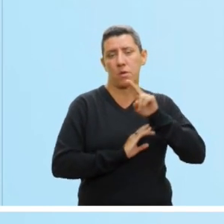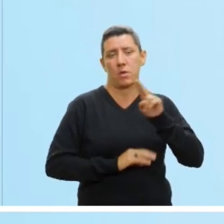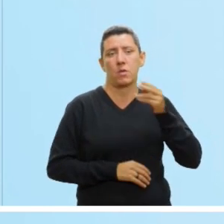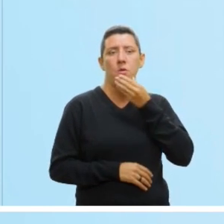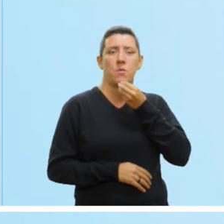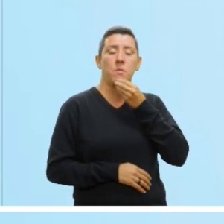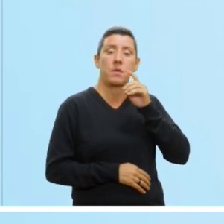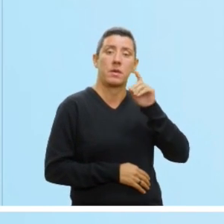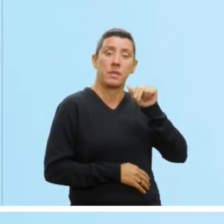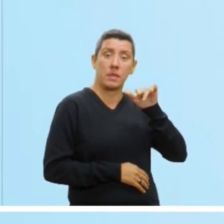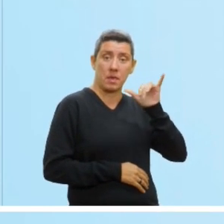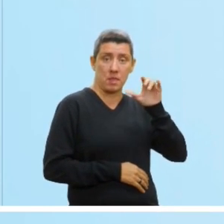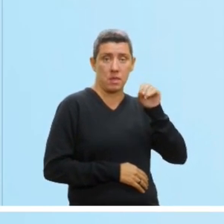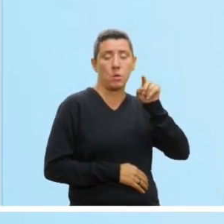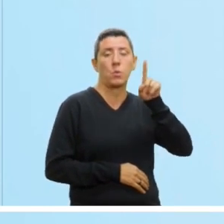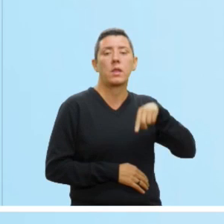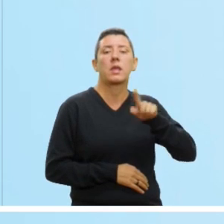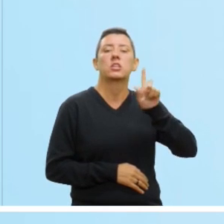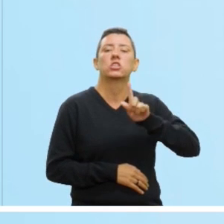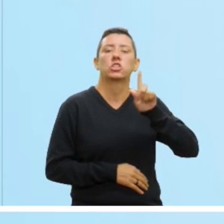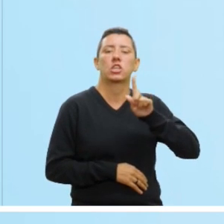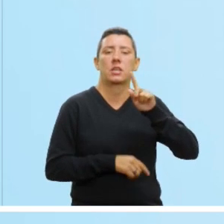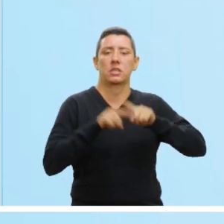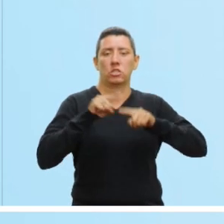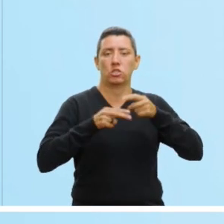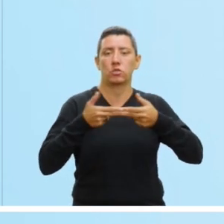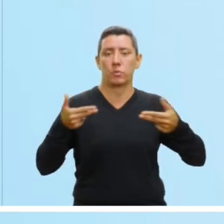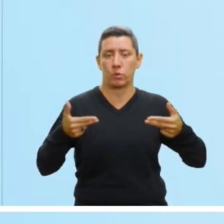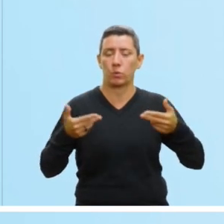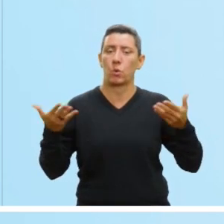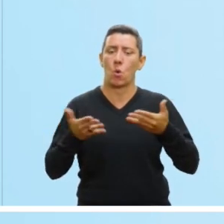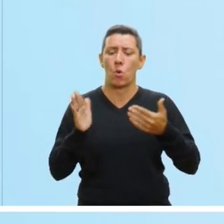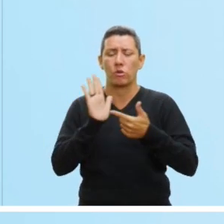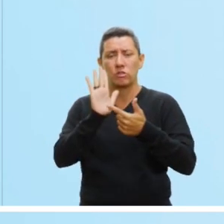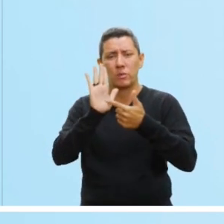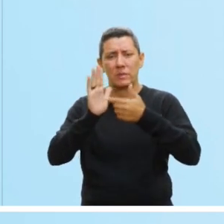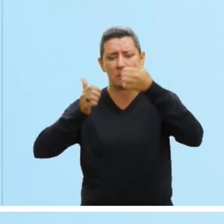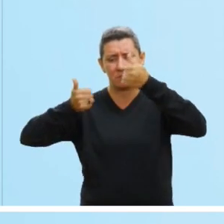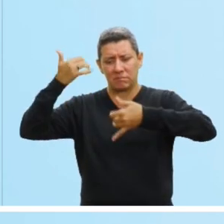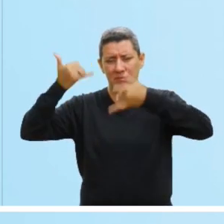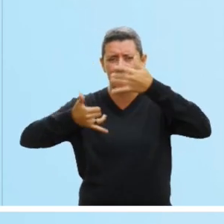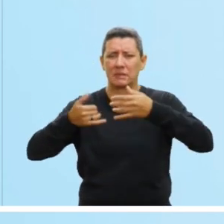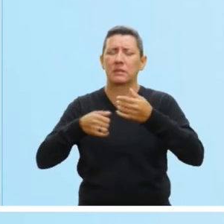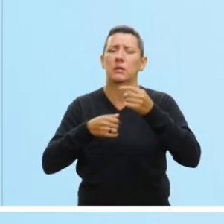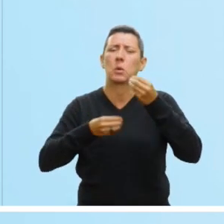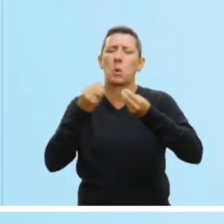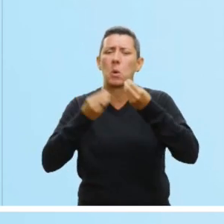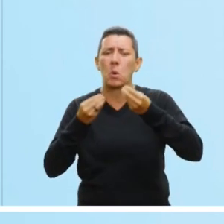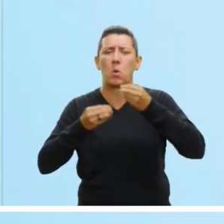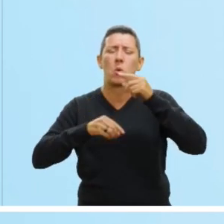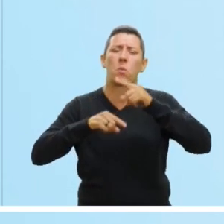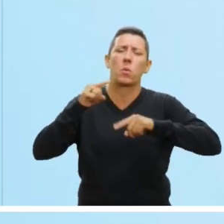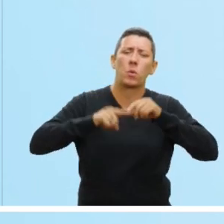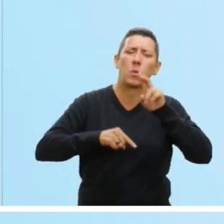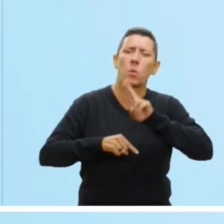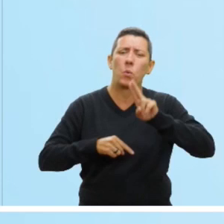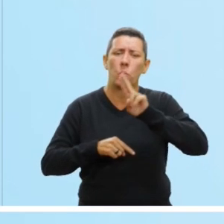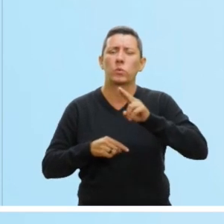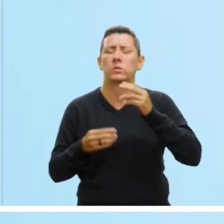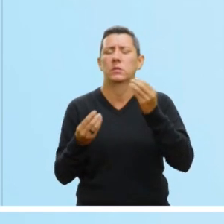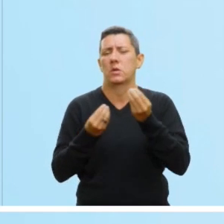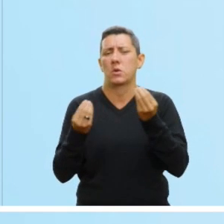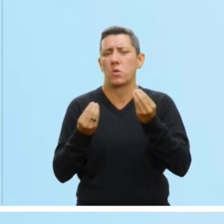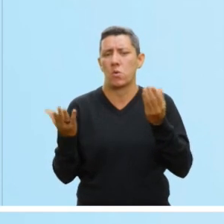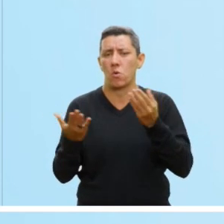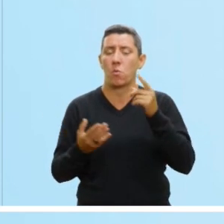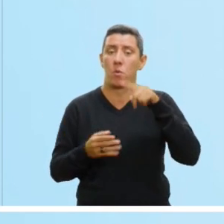aqui na Huawei. A apresentação de hoje vai ser uma apresentação bem técnica, explicando o que são redes óticas, como funciona uma transmissão